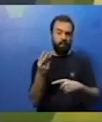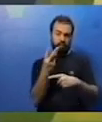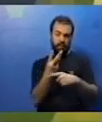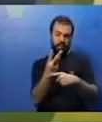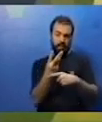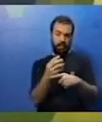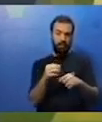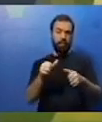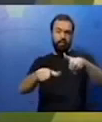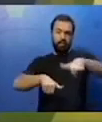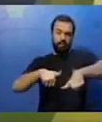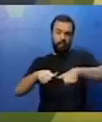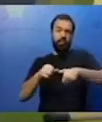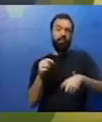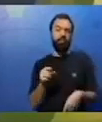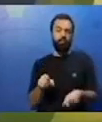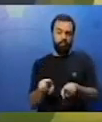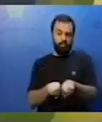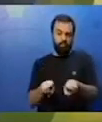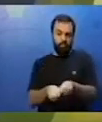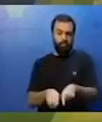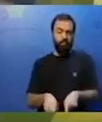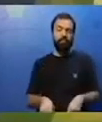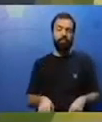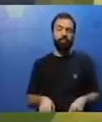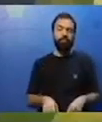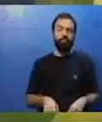Ok? Bom,